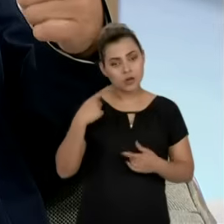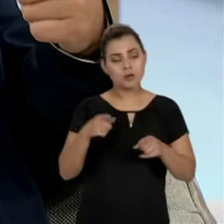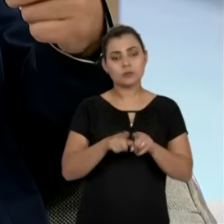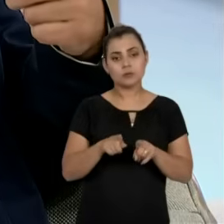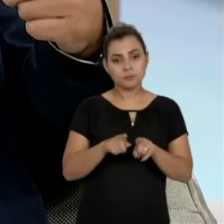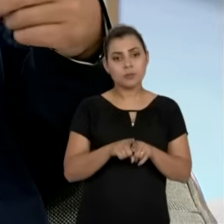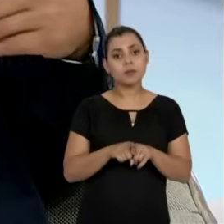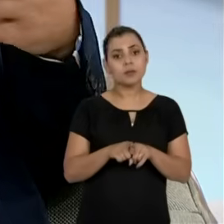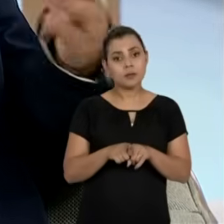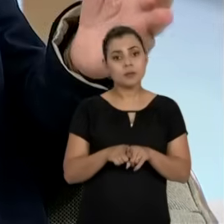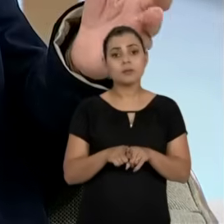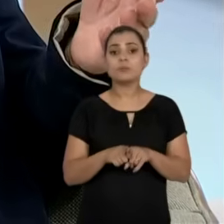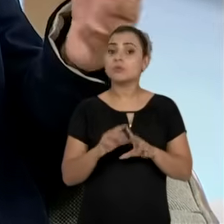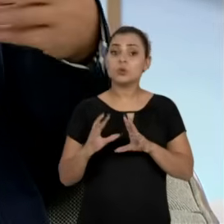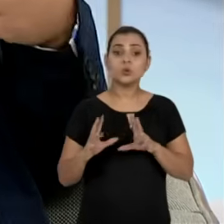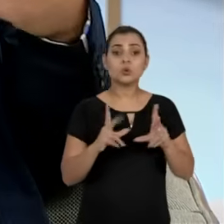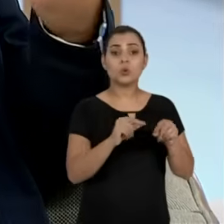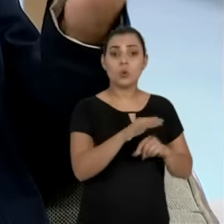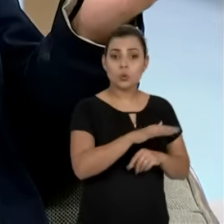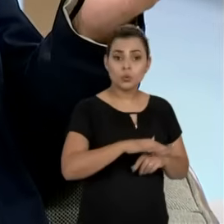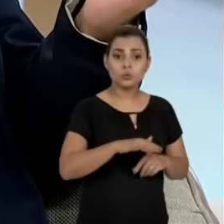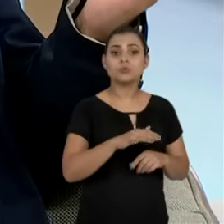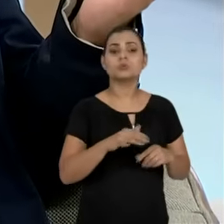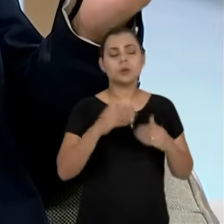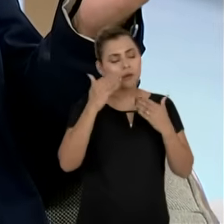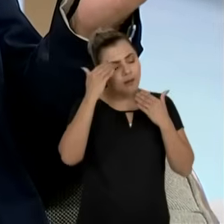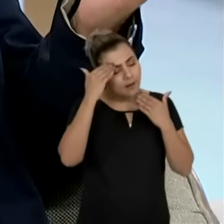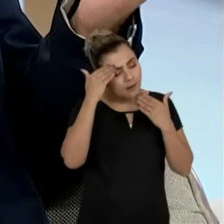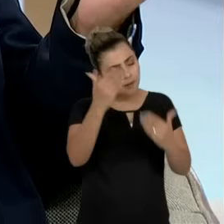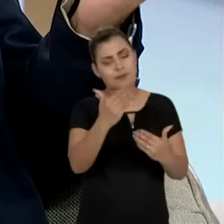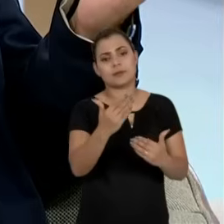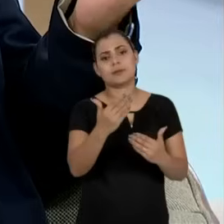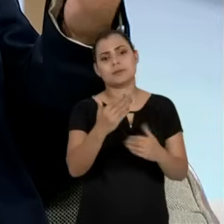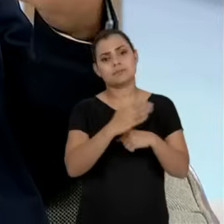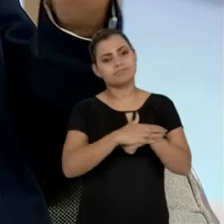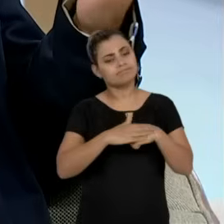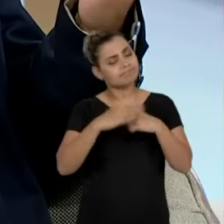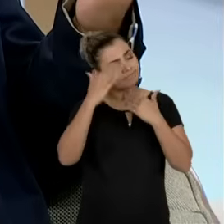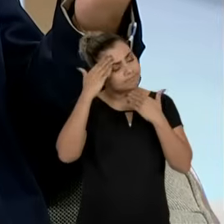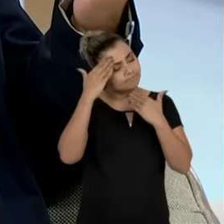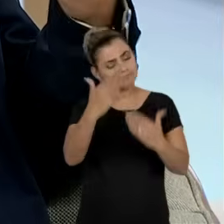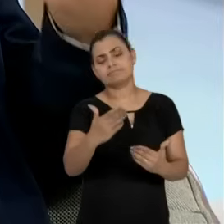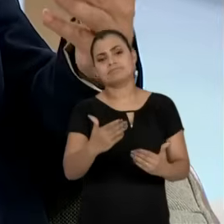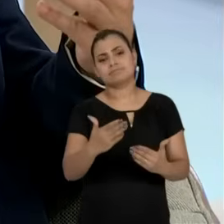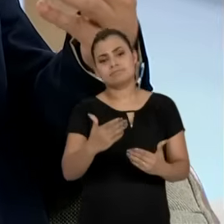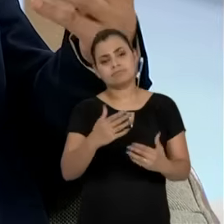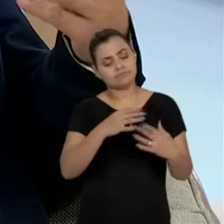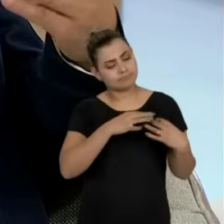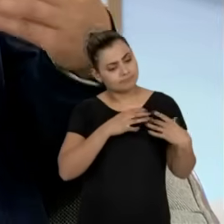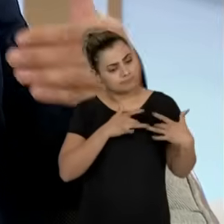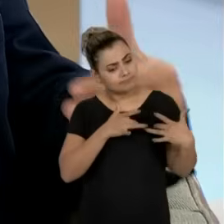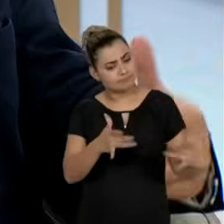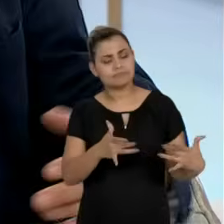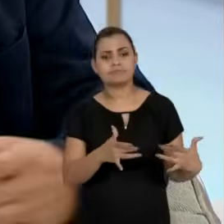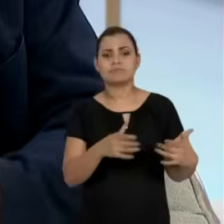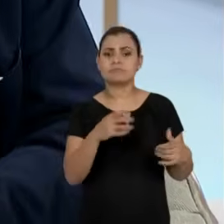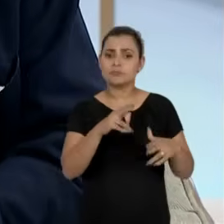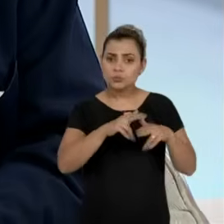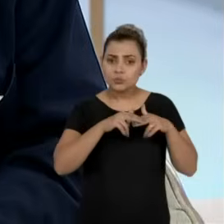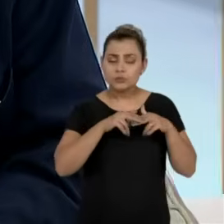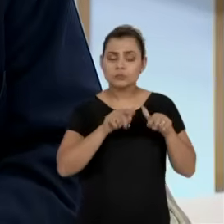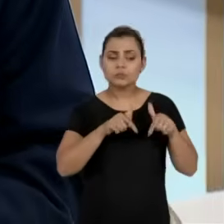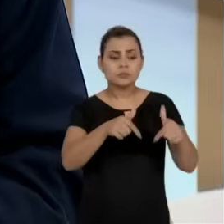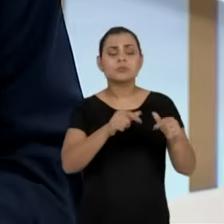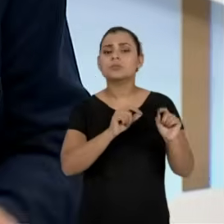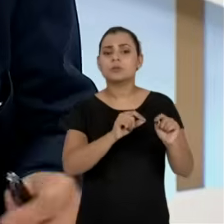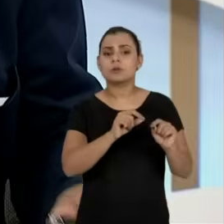e são todos pro bono, então eu queria até agradecê-los, né? Dessa disponibilidade, mas eles fizeram isso porque